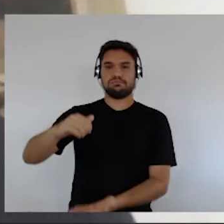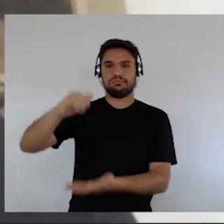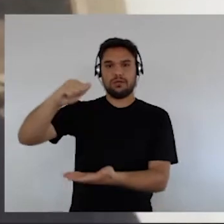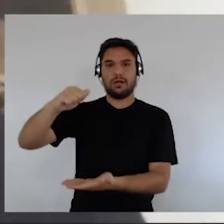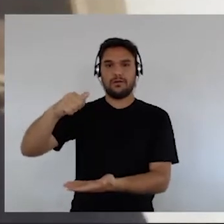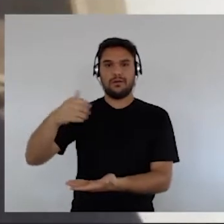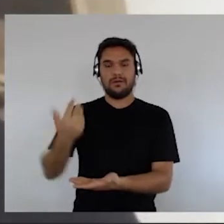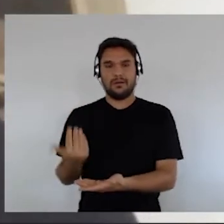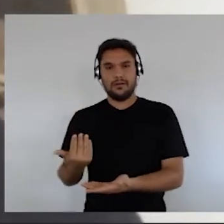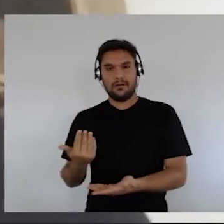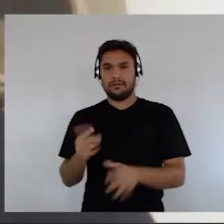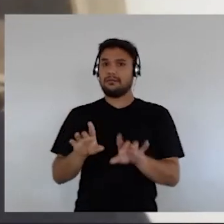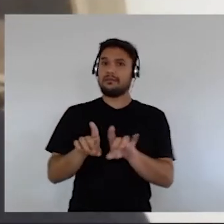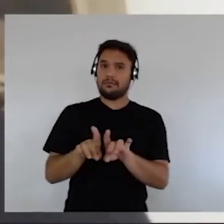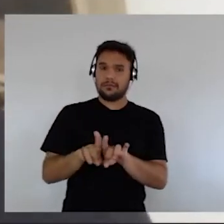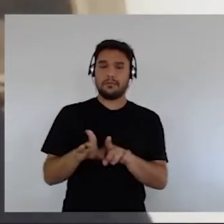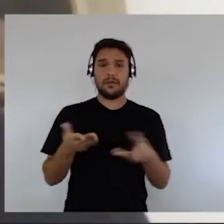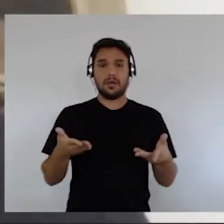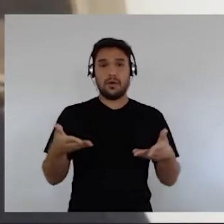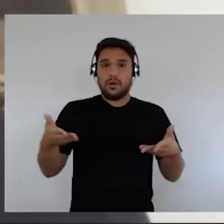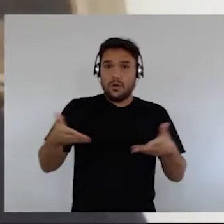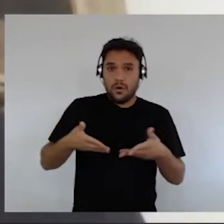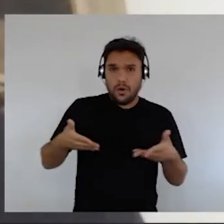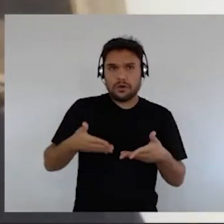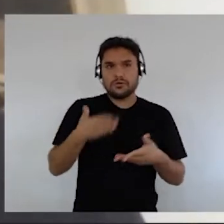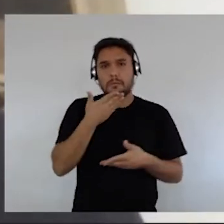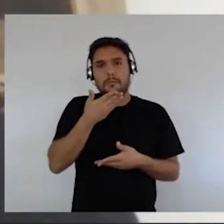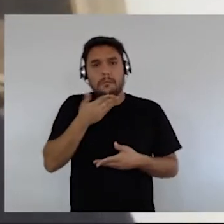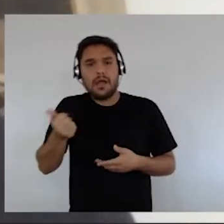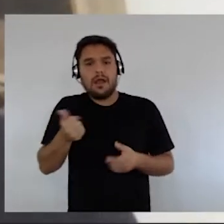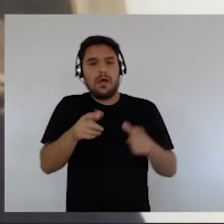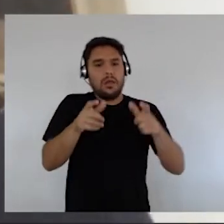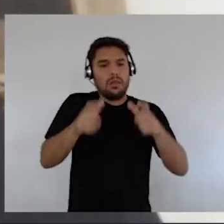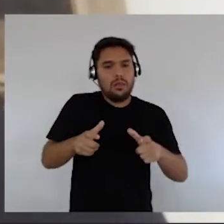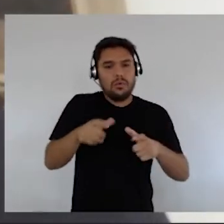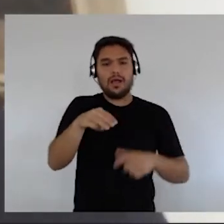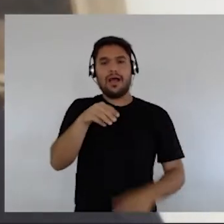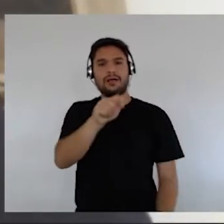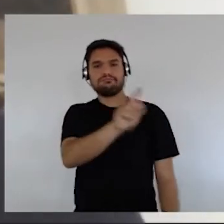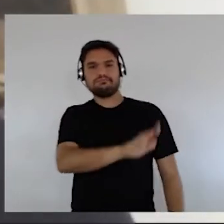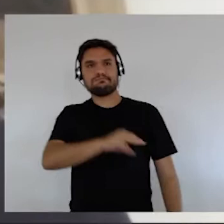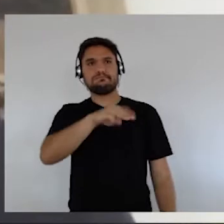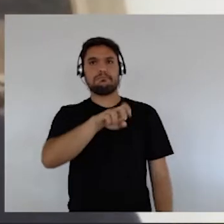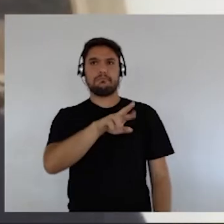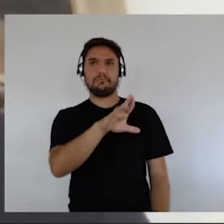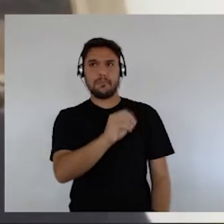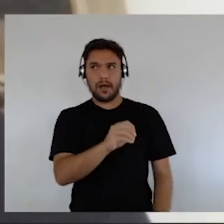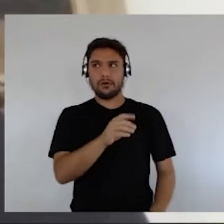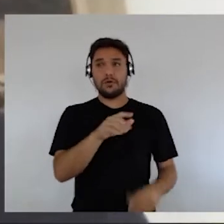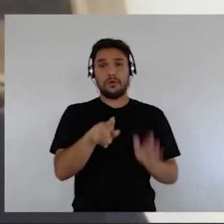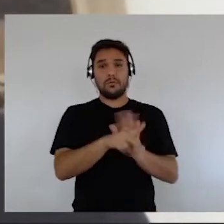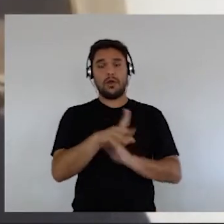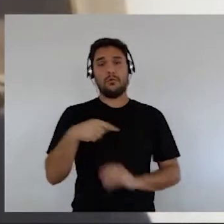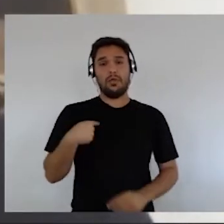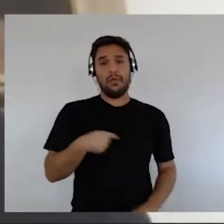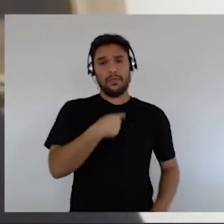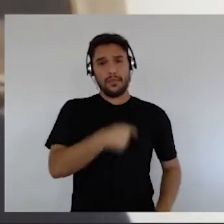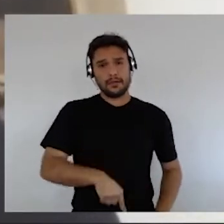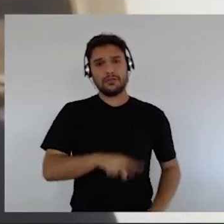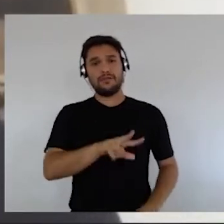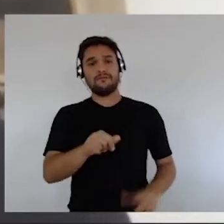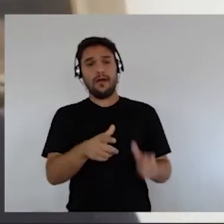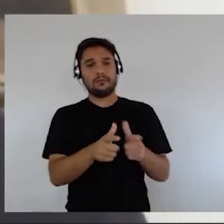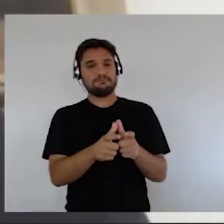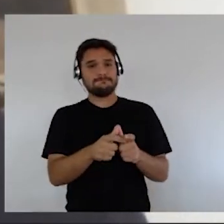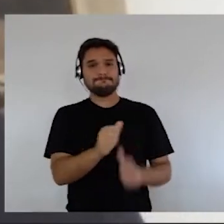mais. Eventualmente, o melhor ambiente macro para commodities e a demanda geral da China ajudarão a elevar